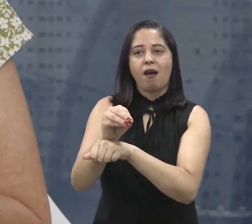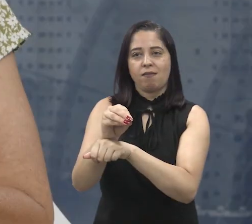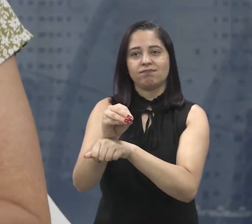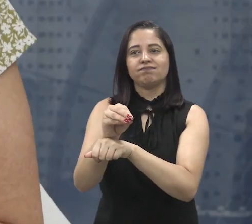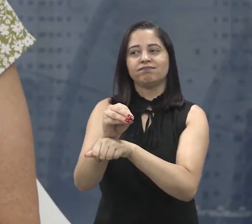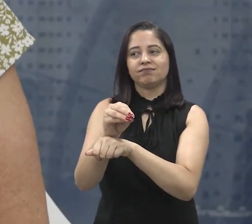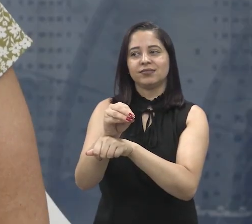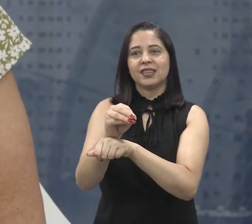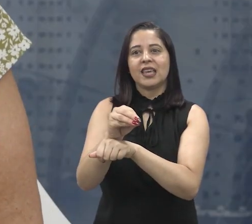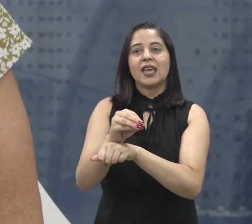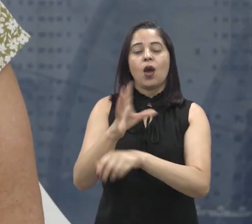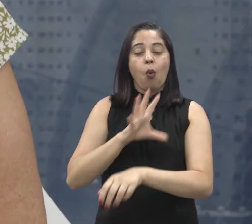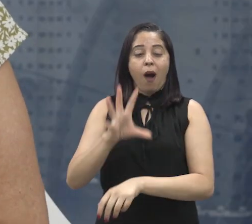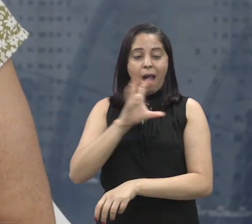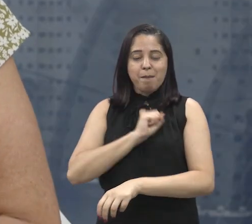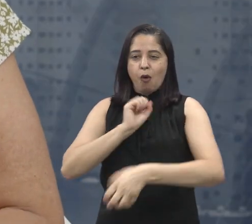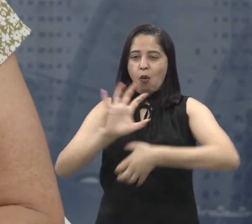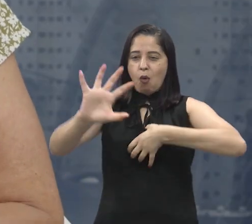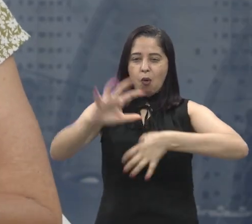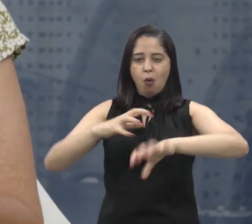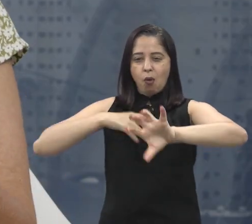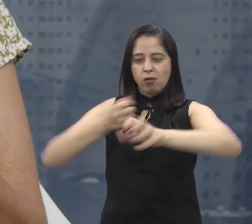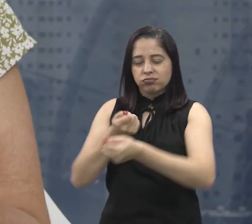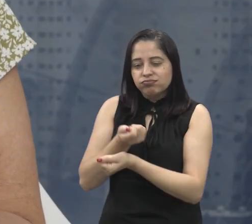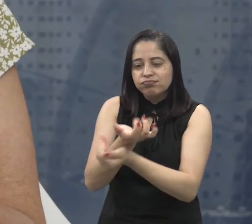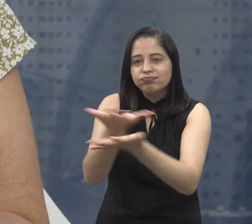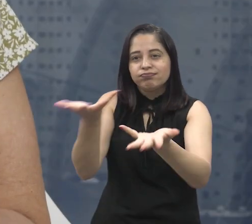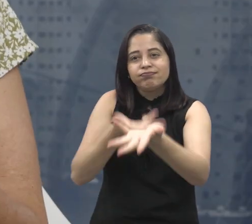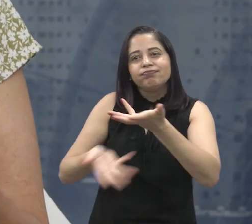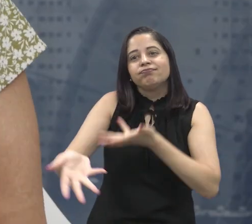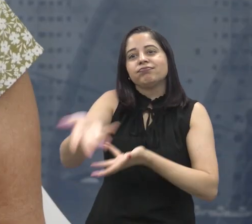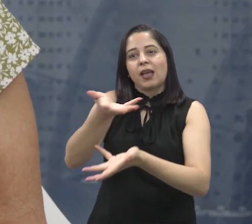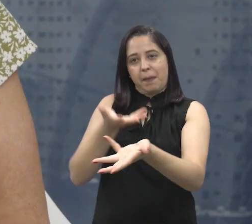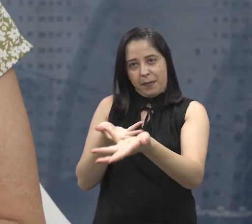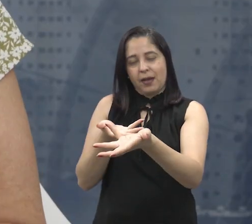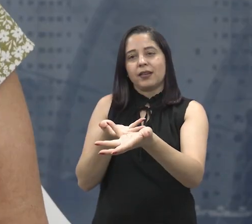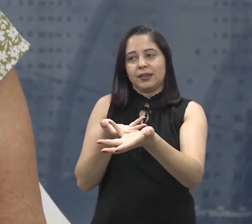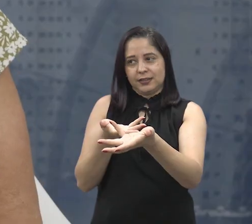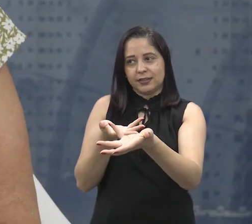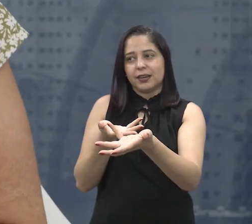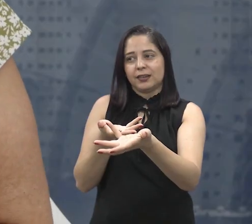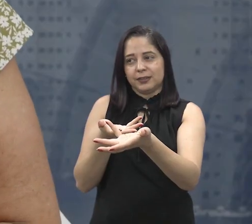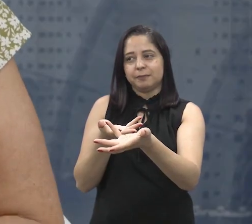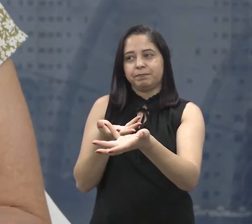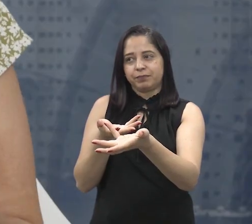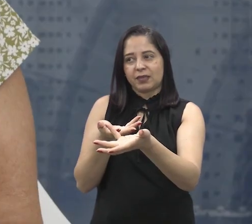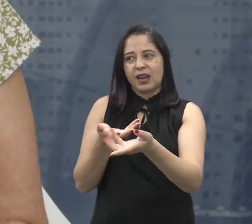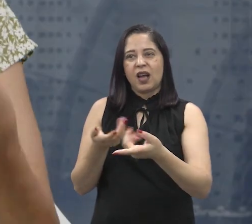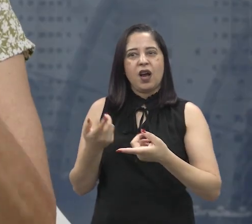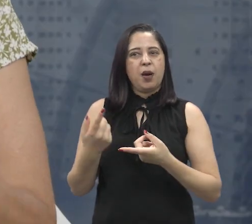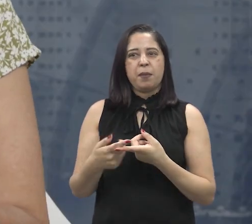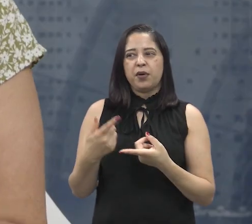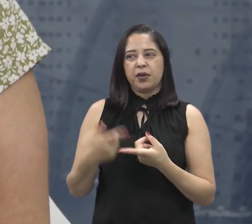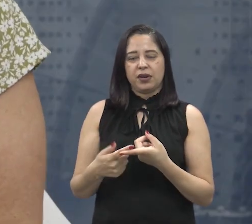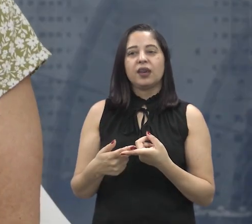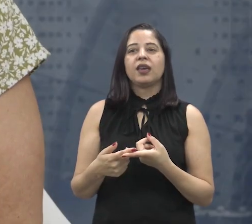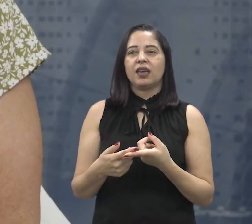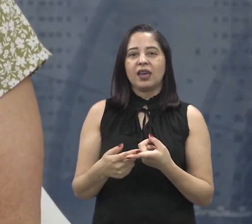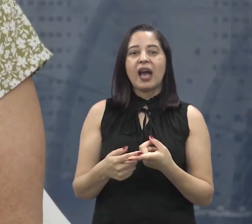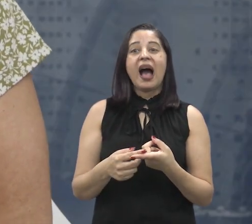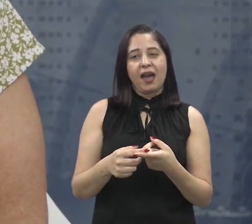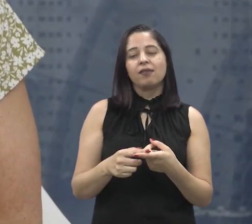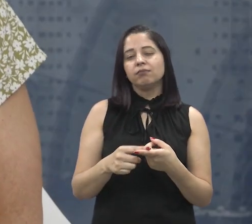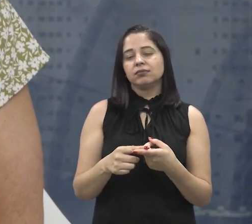impactar menos o meio ambiente e afetar no sentido do amor, do afeto, do bem-estar, as pessoas que ali